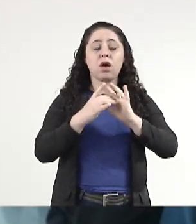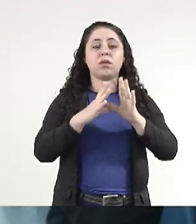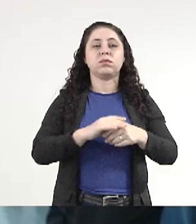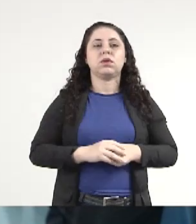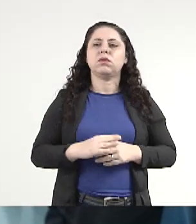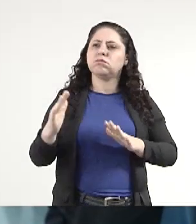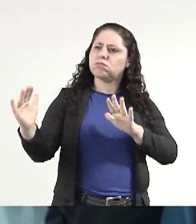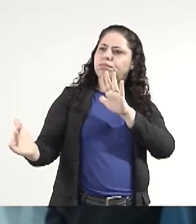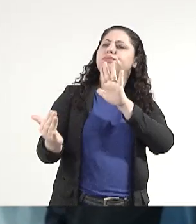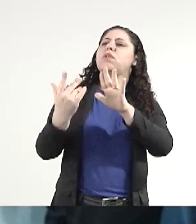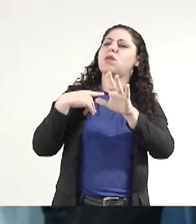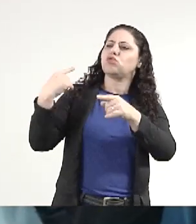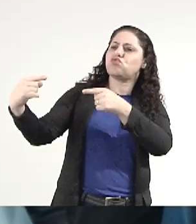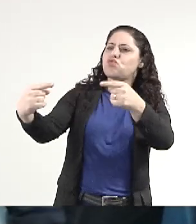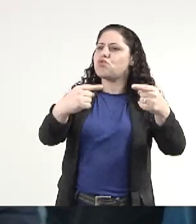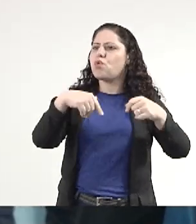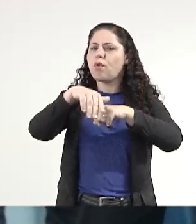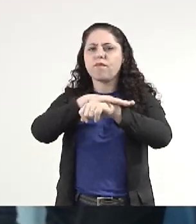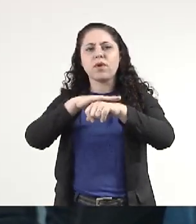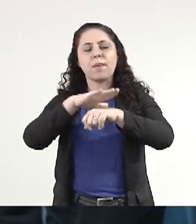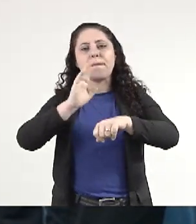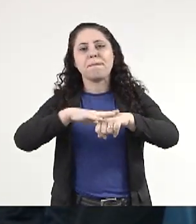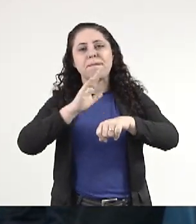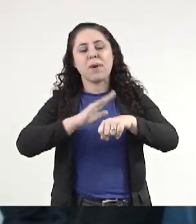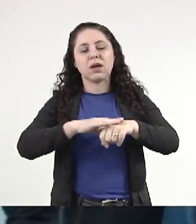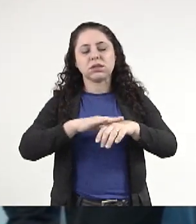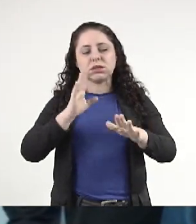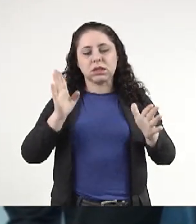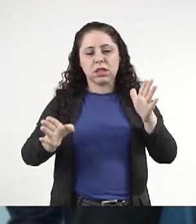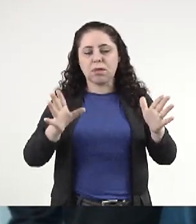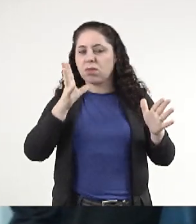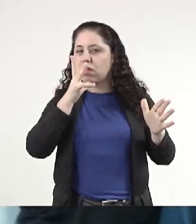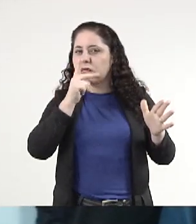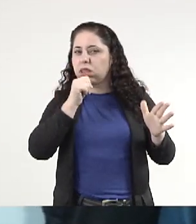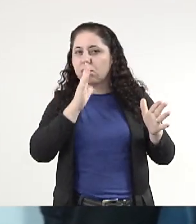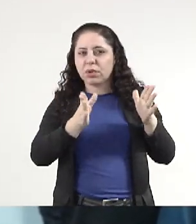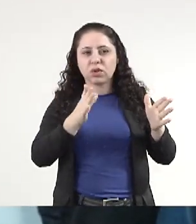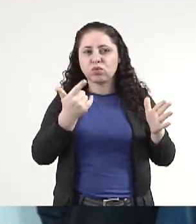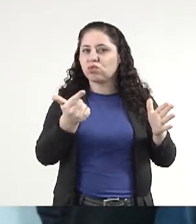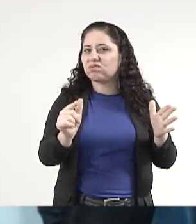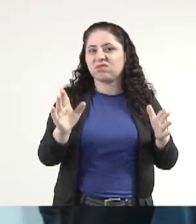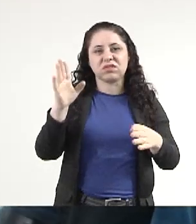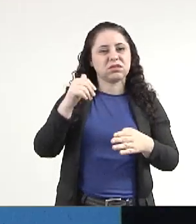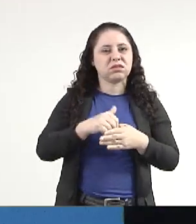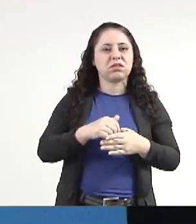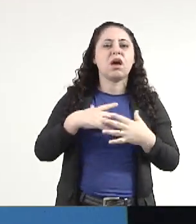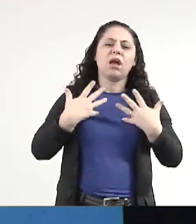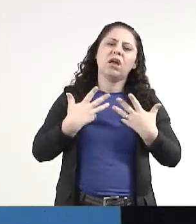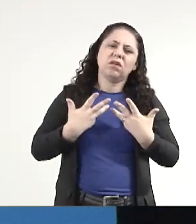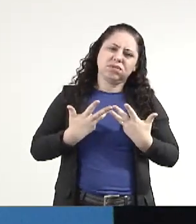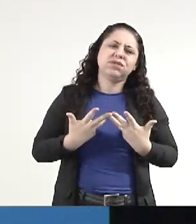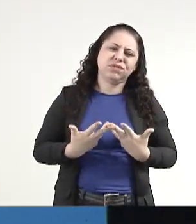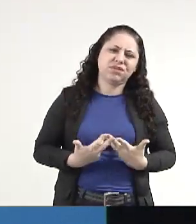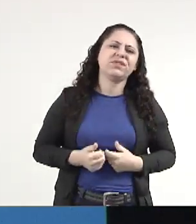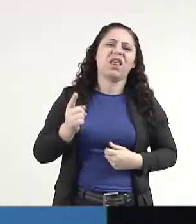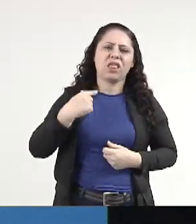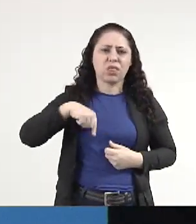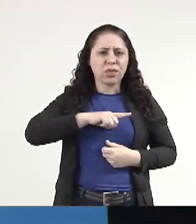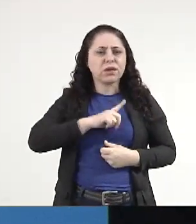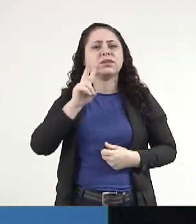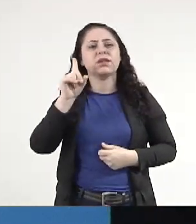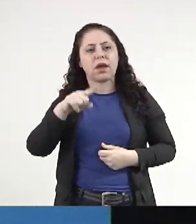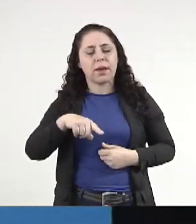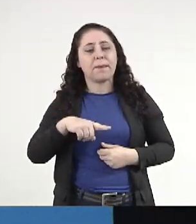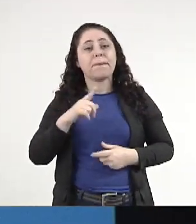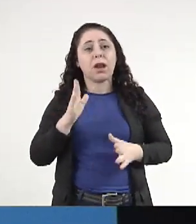no tete a tete, debatendo, conversando. E quanto mais tempo a gente ficar sem período eleitoral, é cansativo, sim. Para nós que